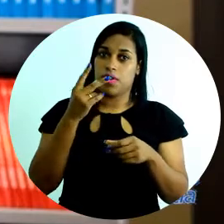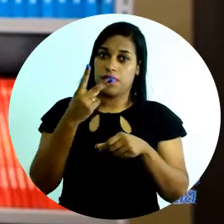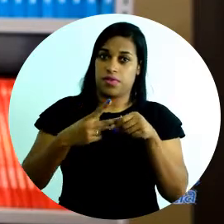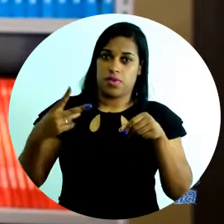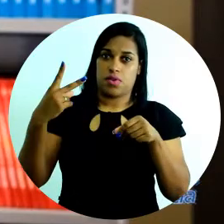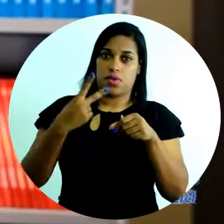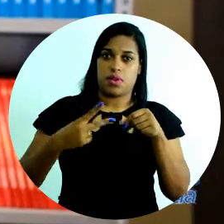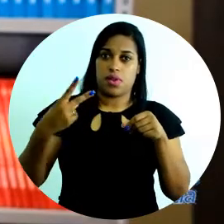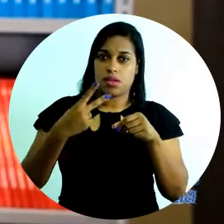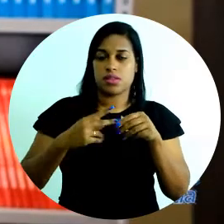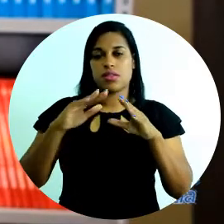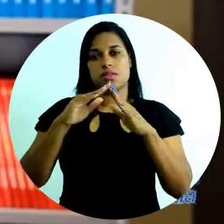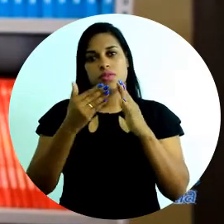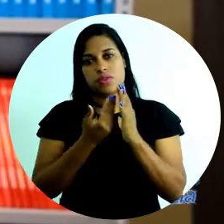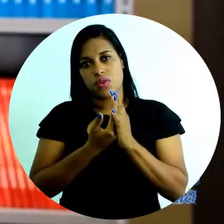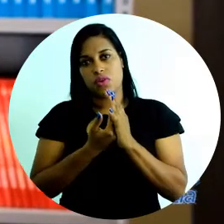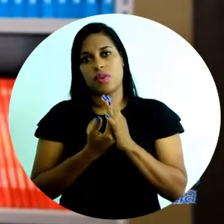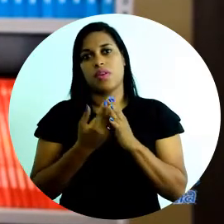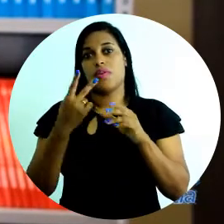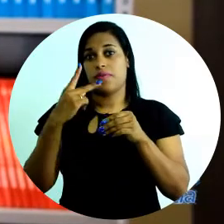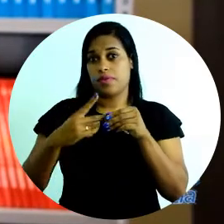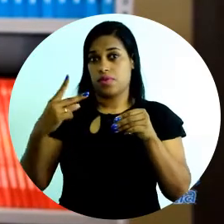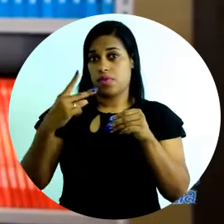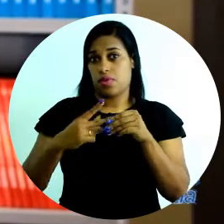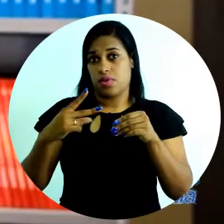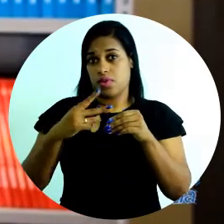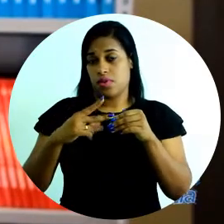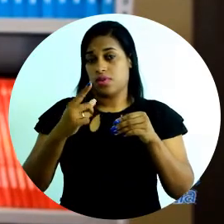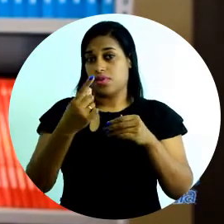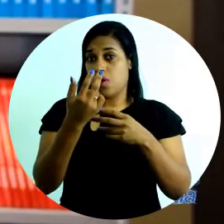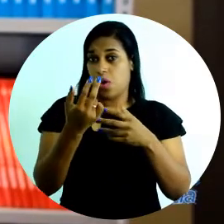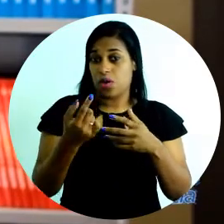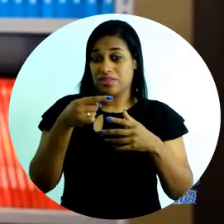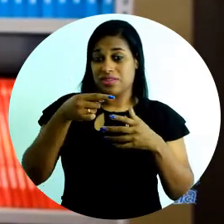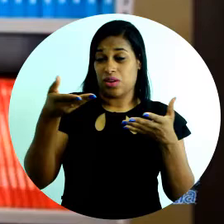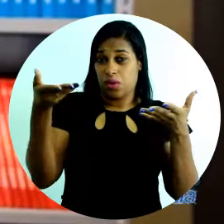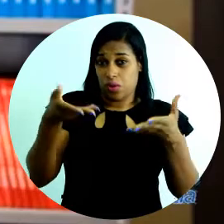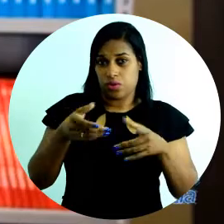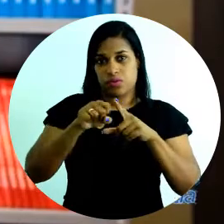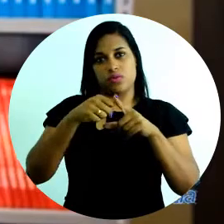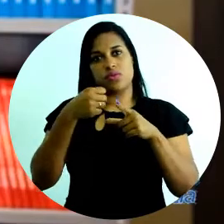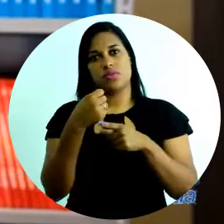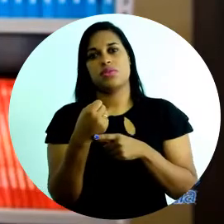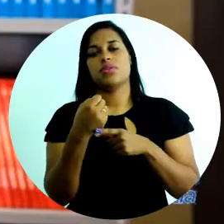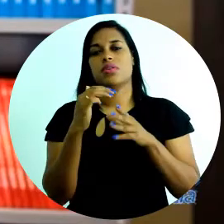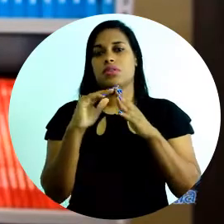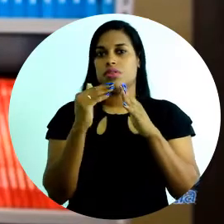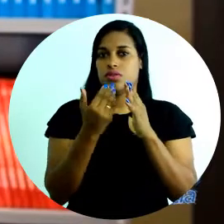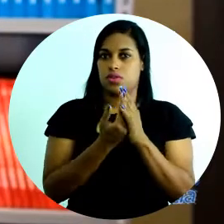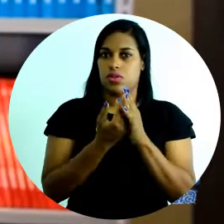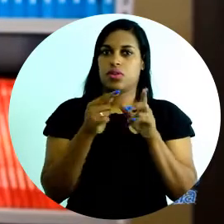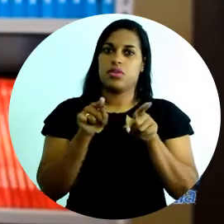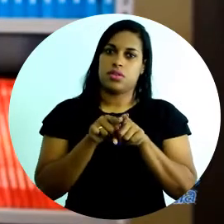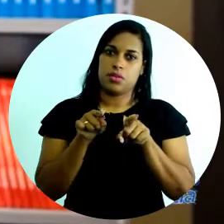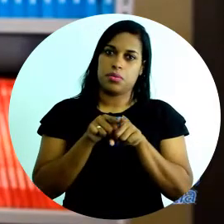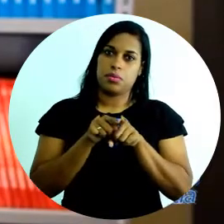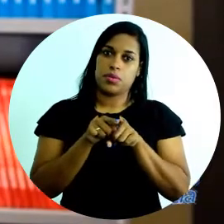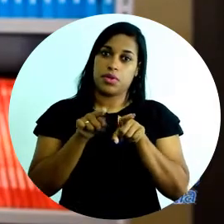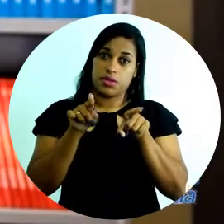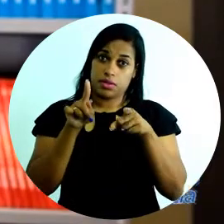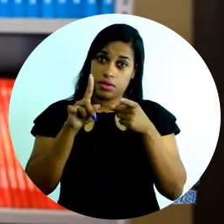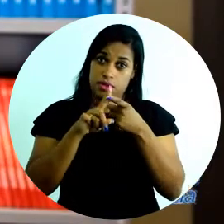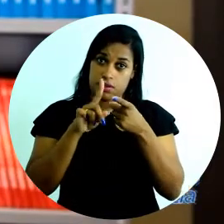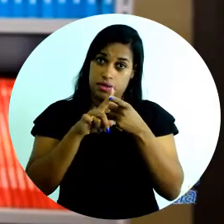exemplo, da violência no universo escolar, que na verdade a violência ela é algo que está na nossa sociedade, e a escola,